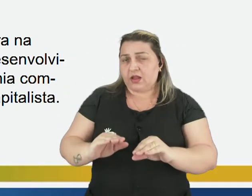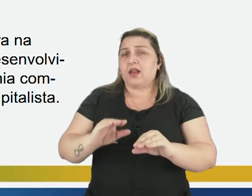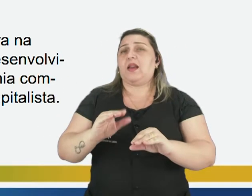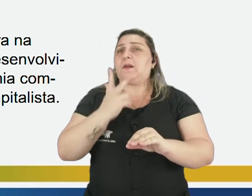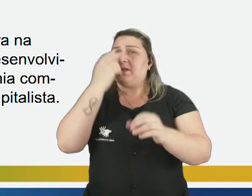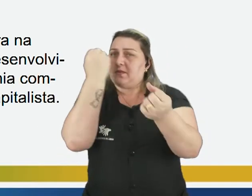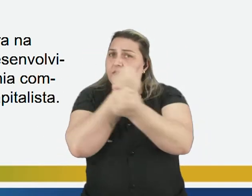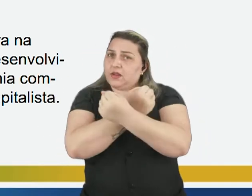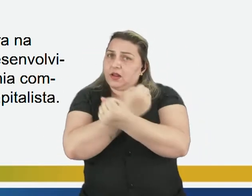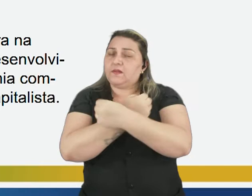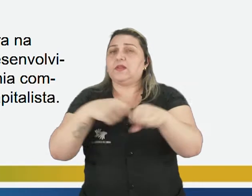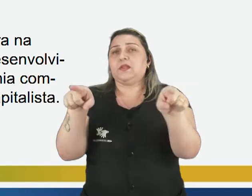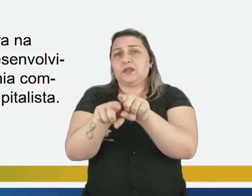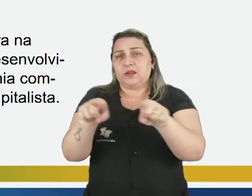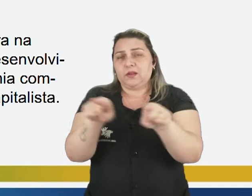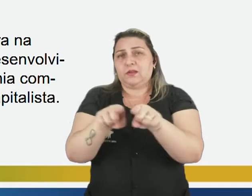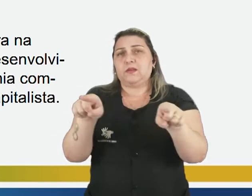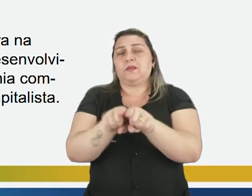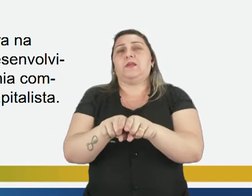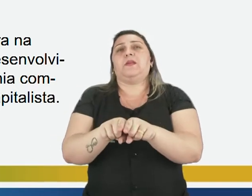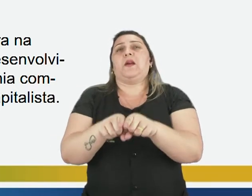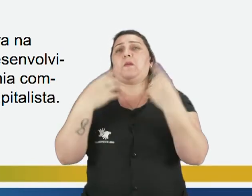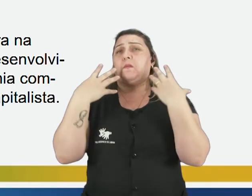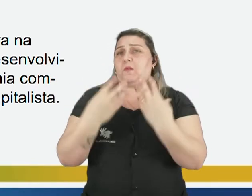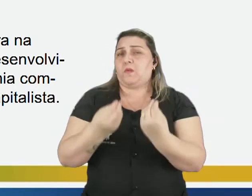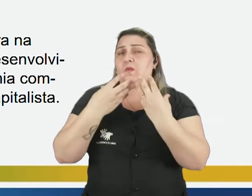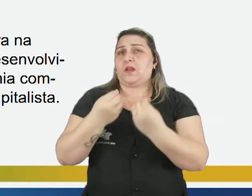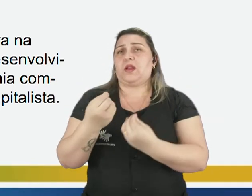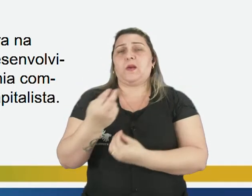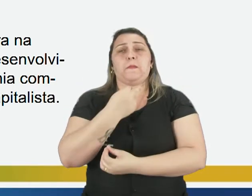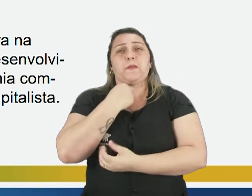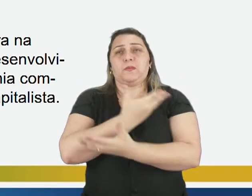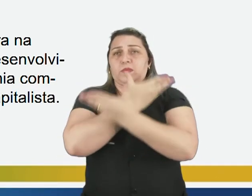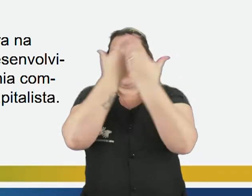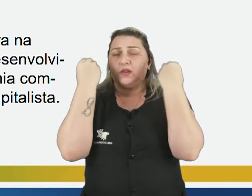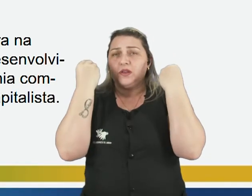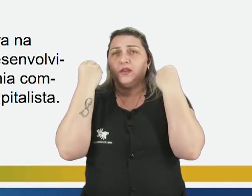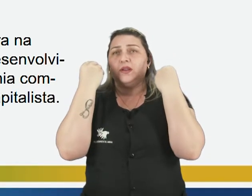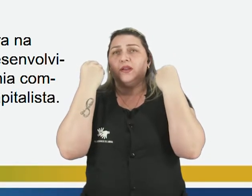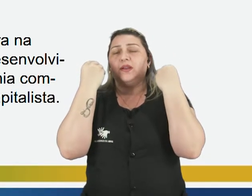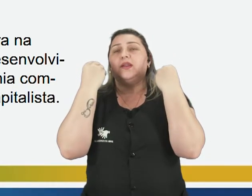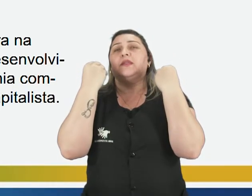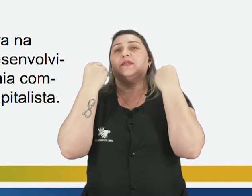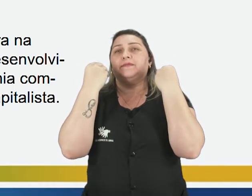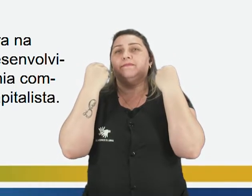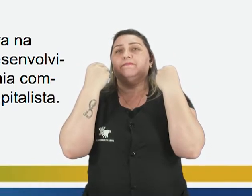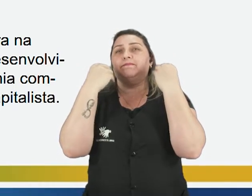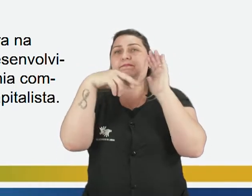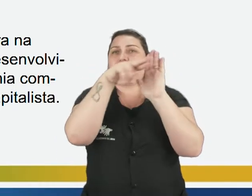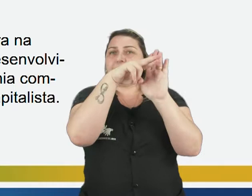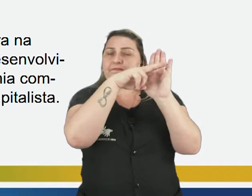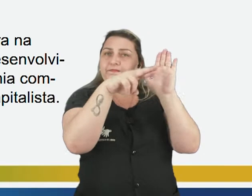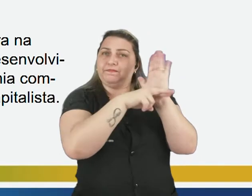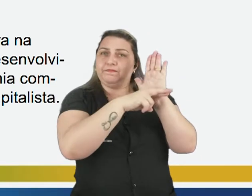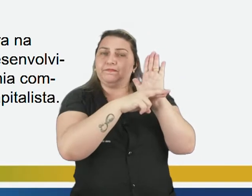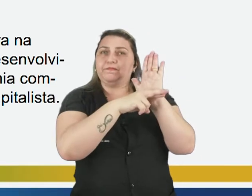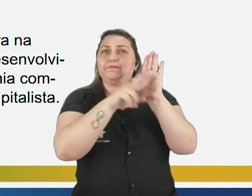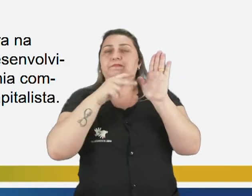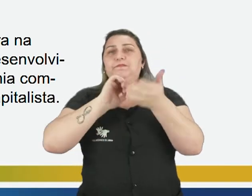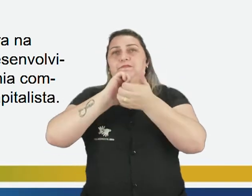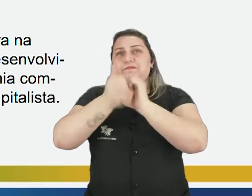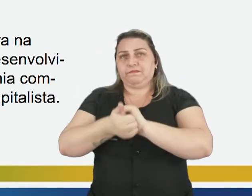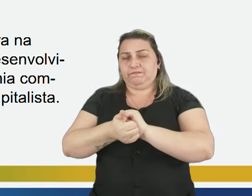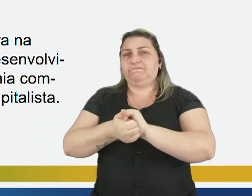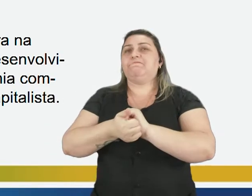semi-escrava, também, e por ser abundante, não podemos esquecer da questão da disciplina. Quando a gente fala de esporte, eles